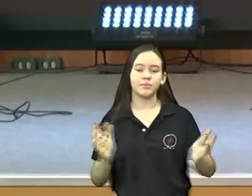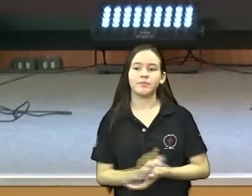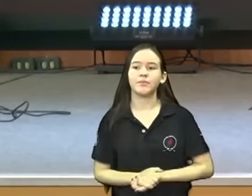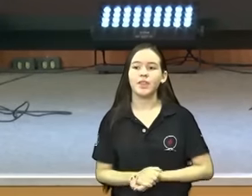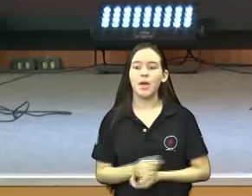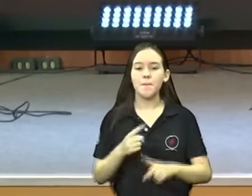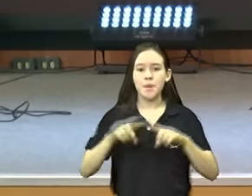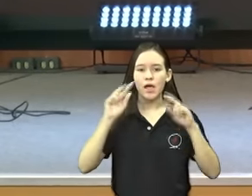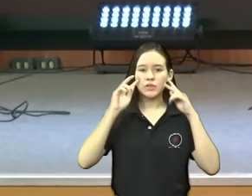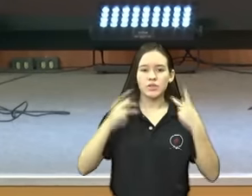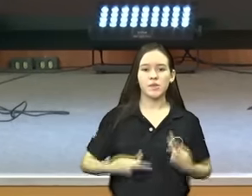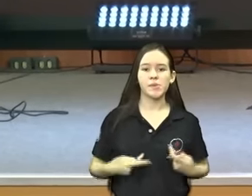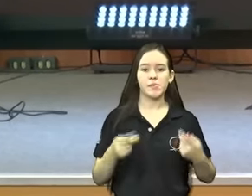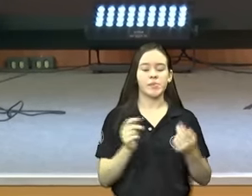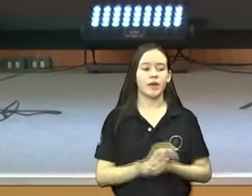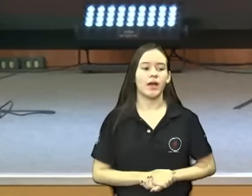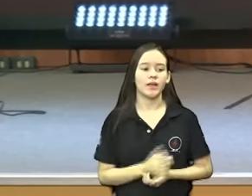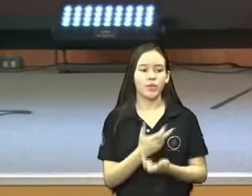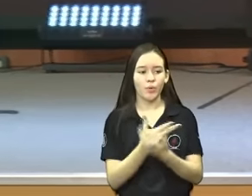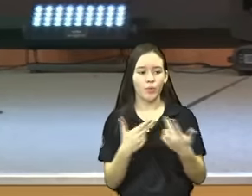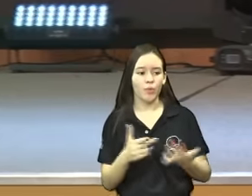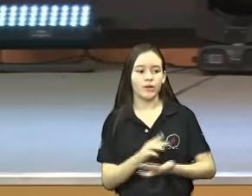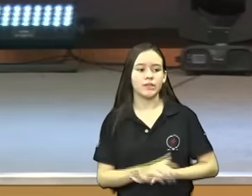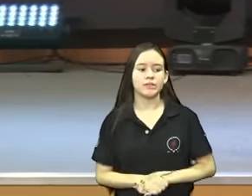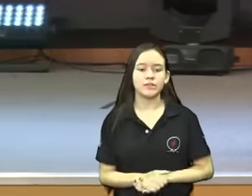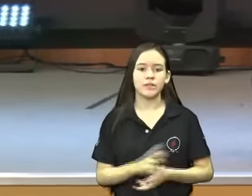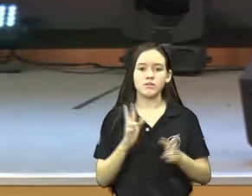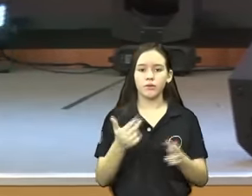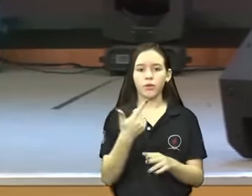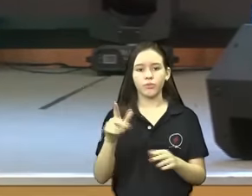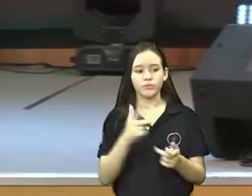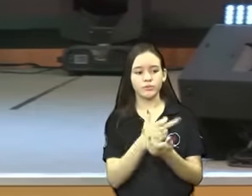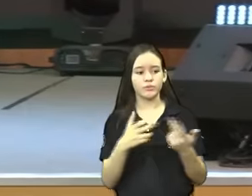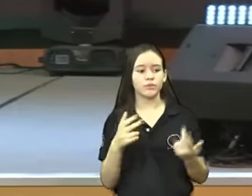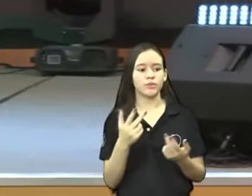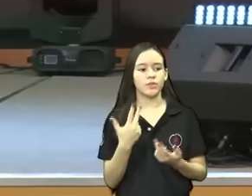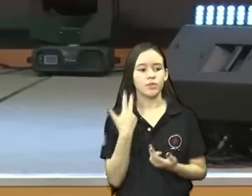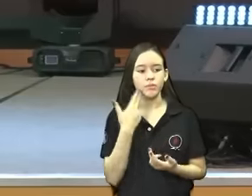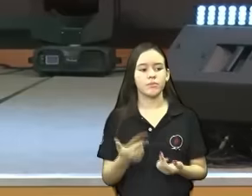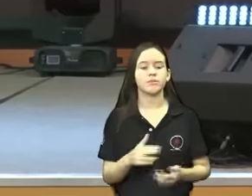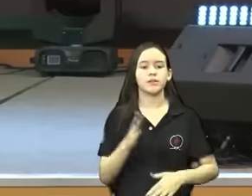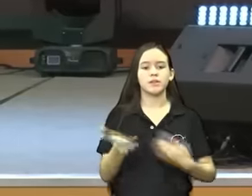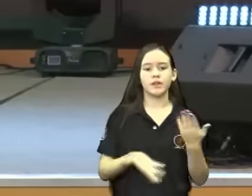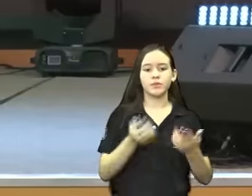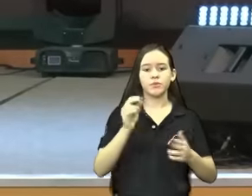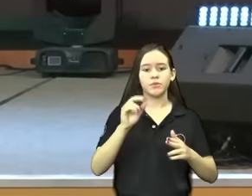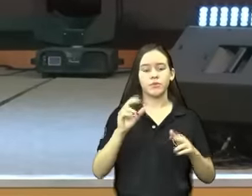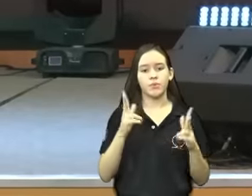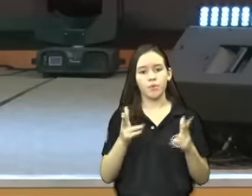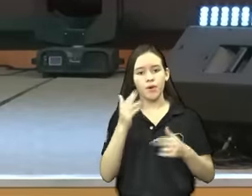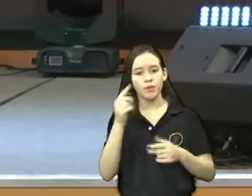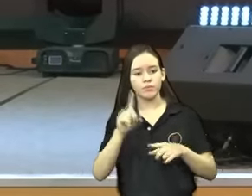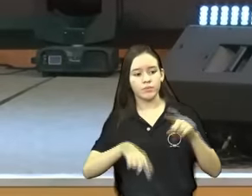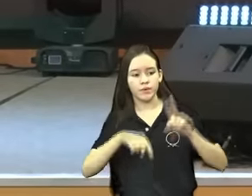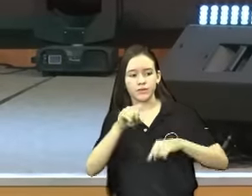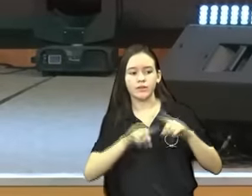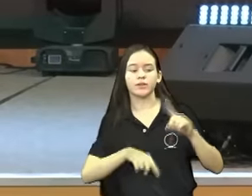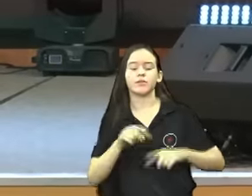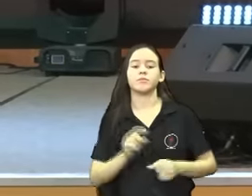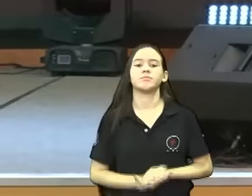É mas o ser humano é classificado é uma coisa como outra coisa Qualquer isso chama-se a coisificação do ser